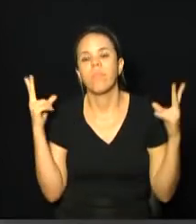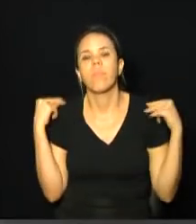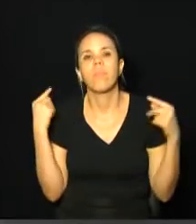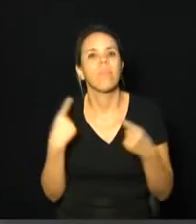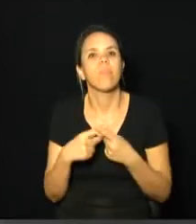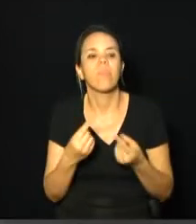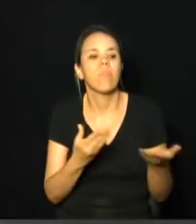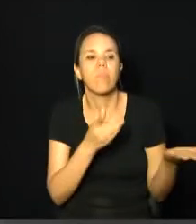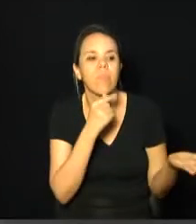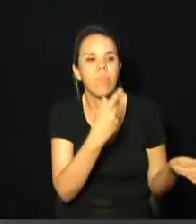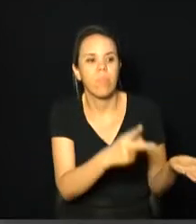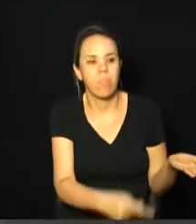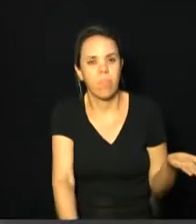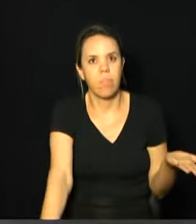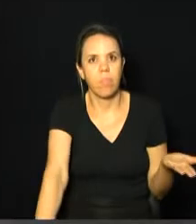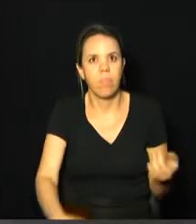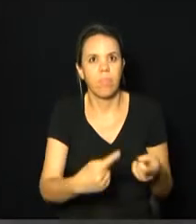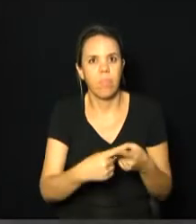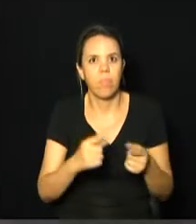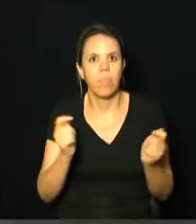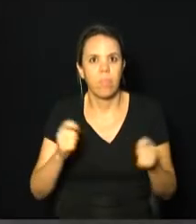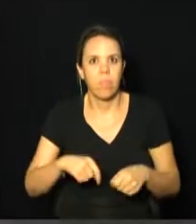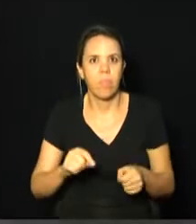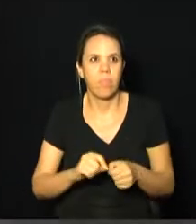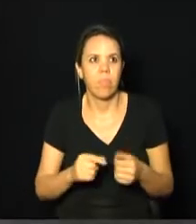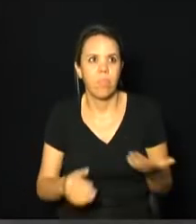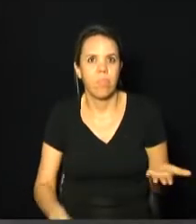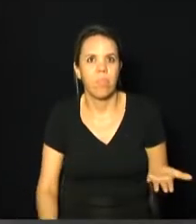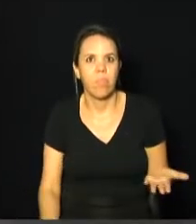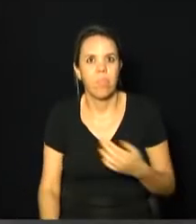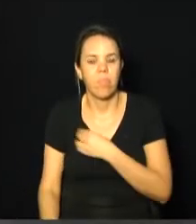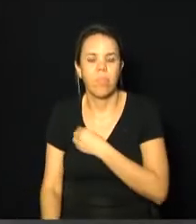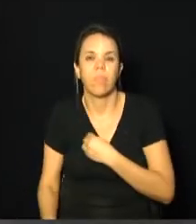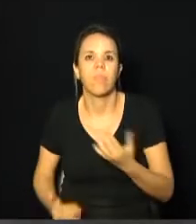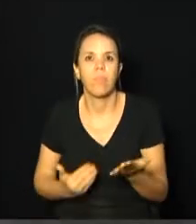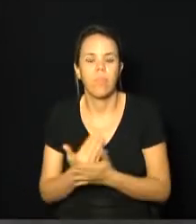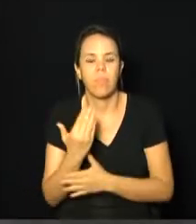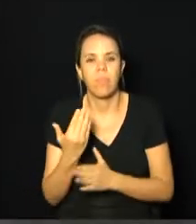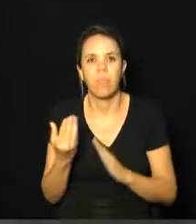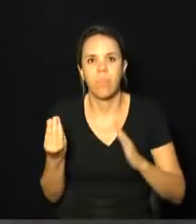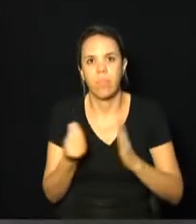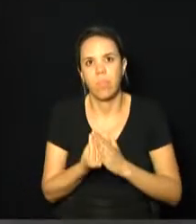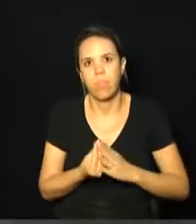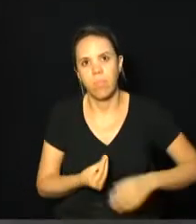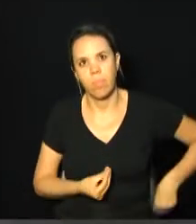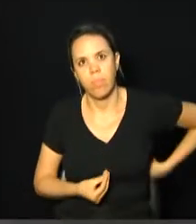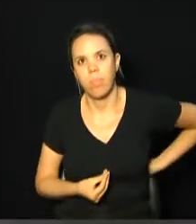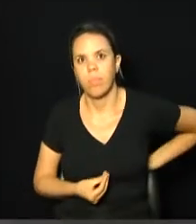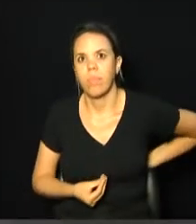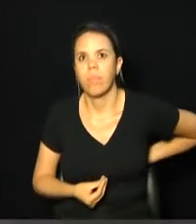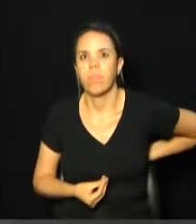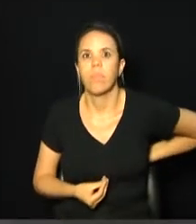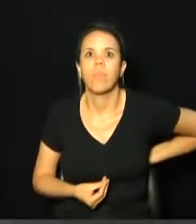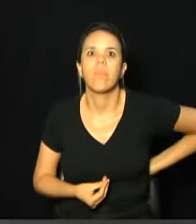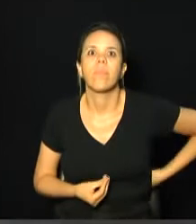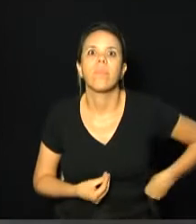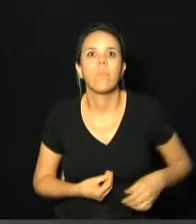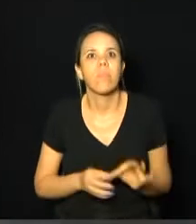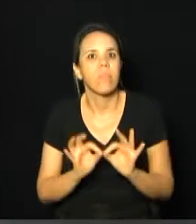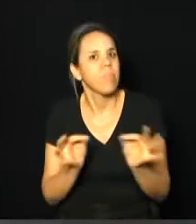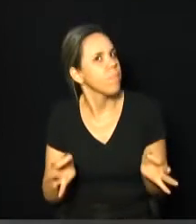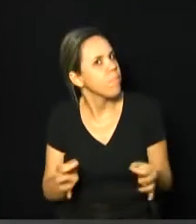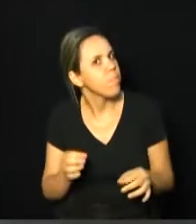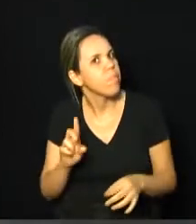lá. Ele falou que tinha autorização para fazer. Mas a autorização tem que sair da Sanasa. Porque é simplesmente para